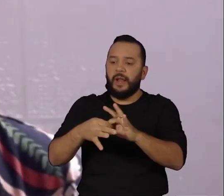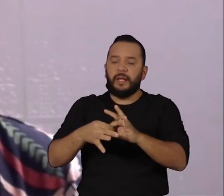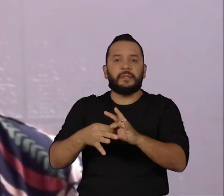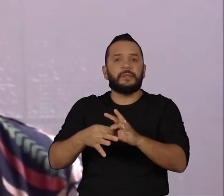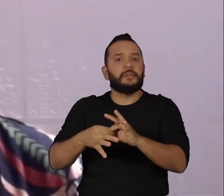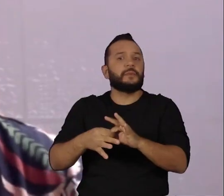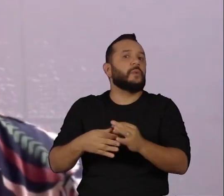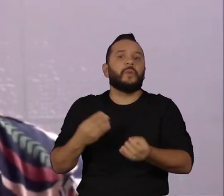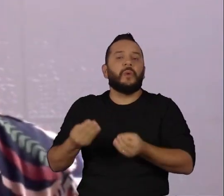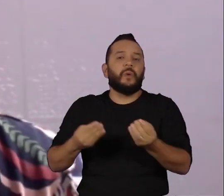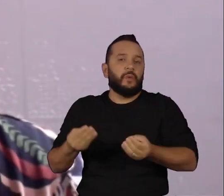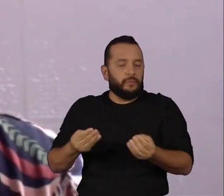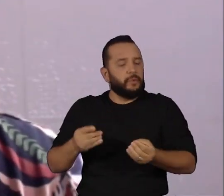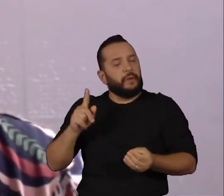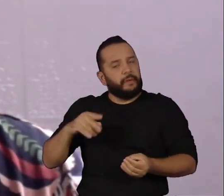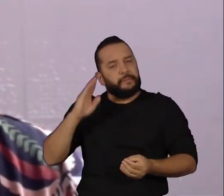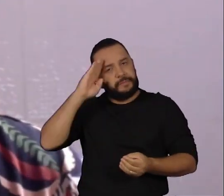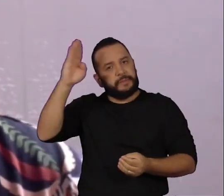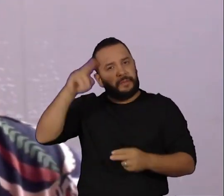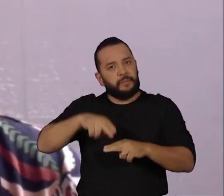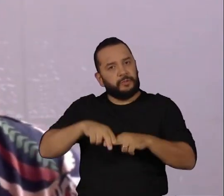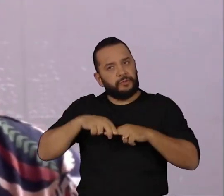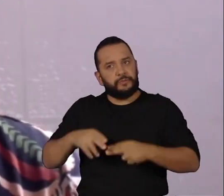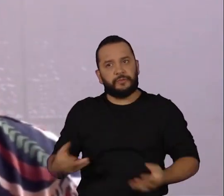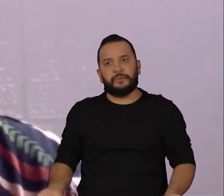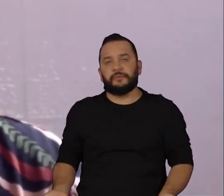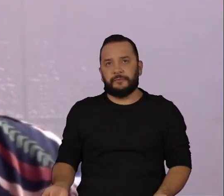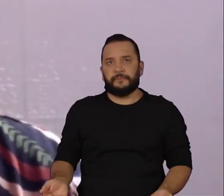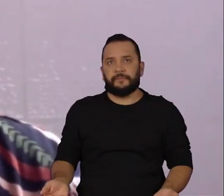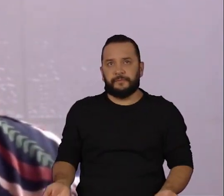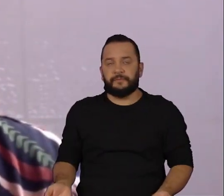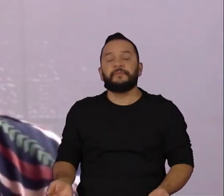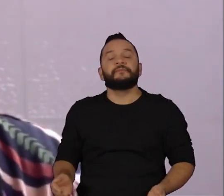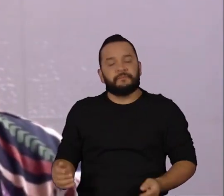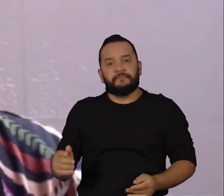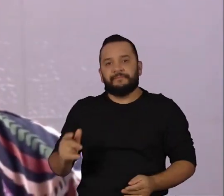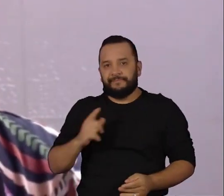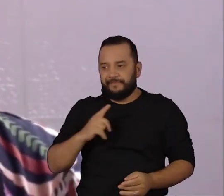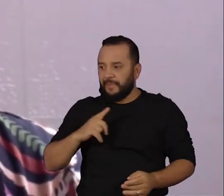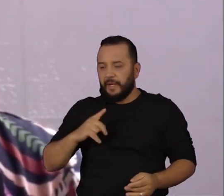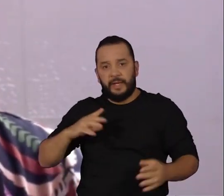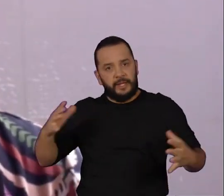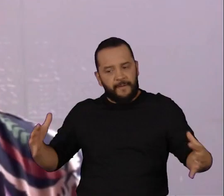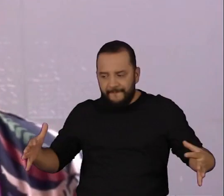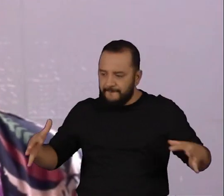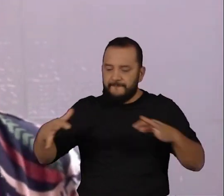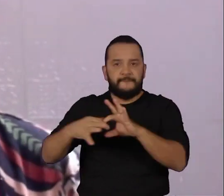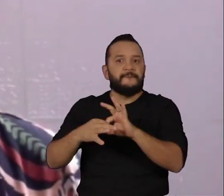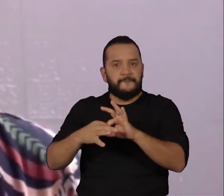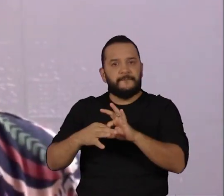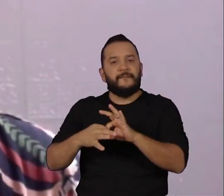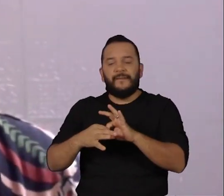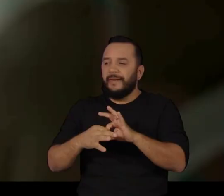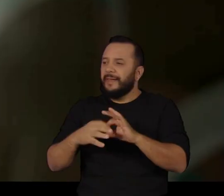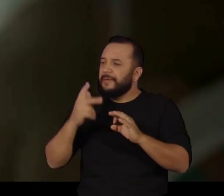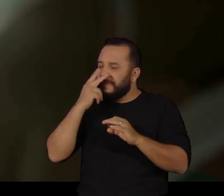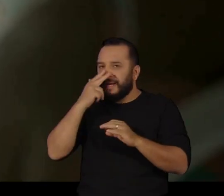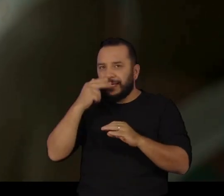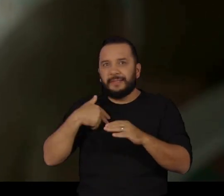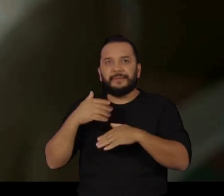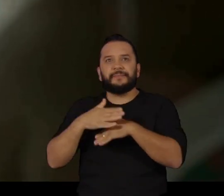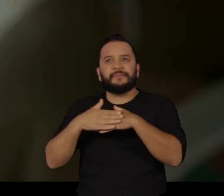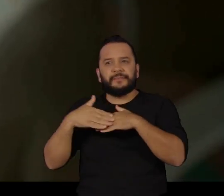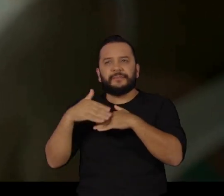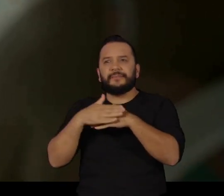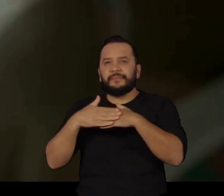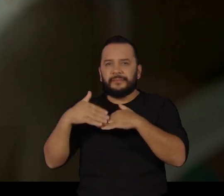relação como uma relação muito é afetiva, né? A gente